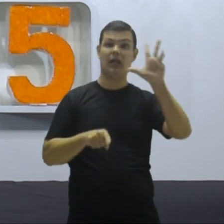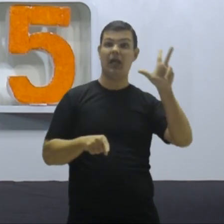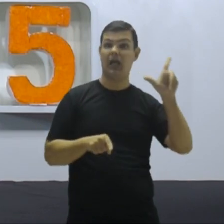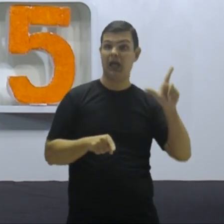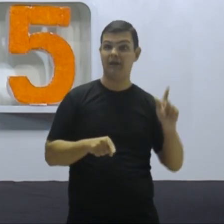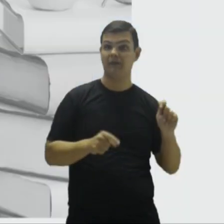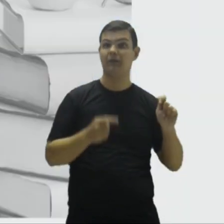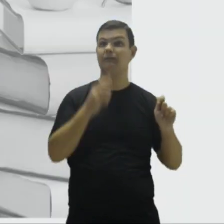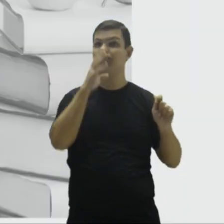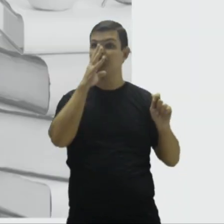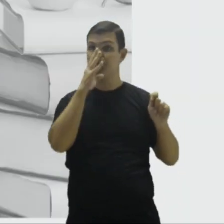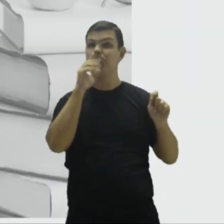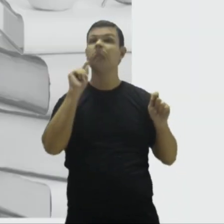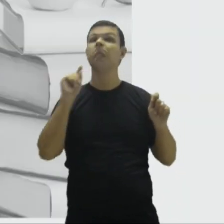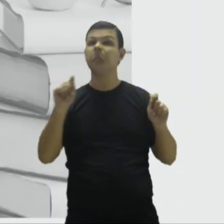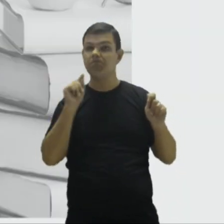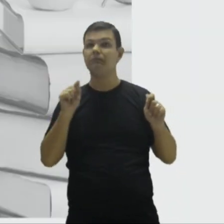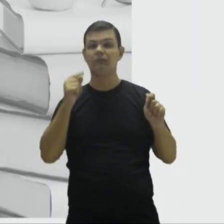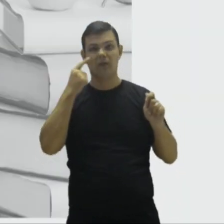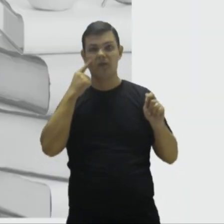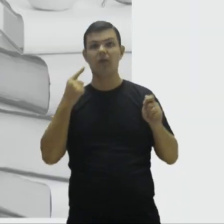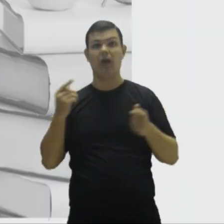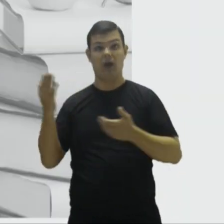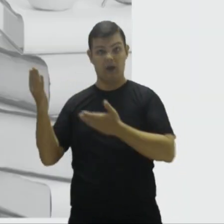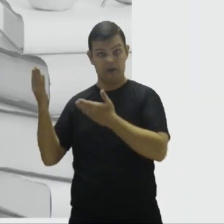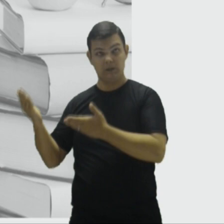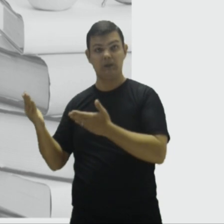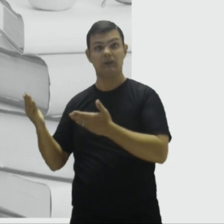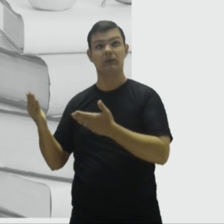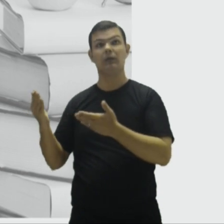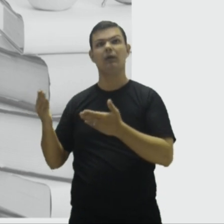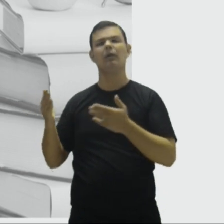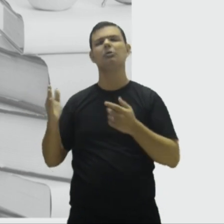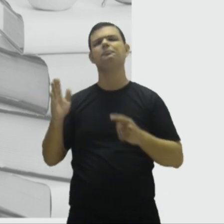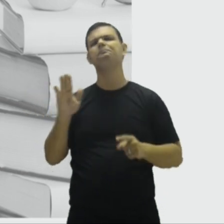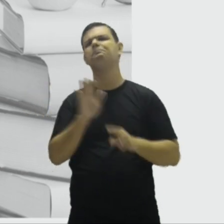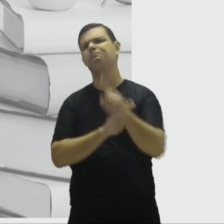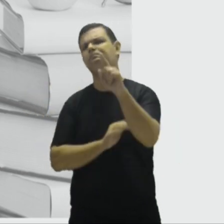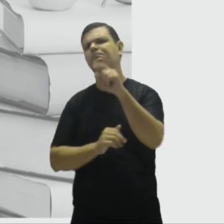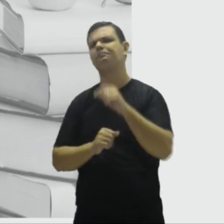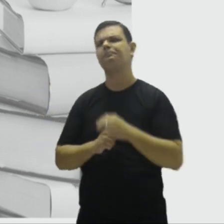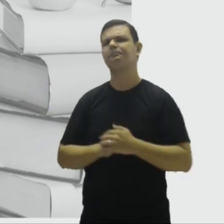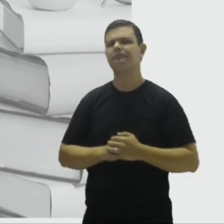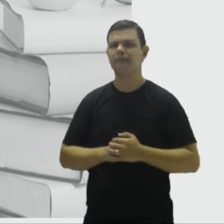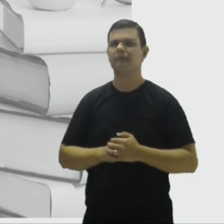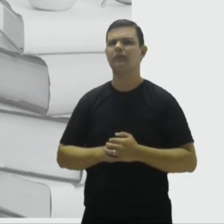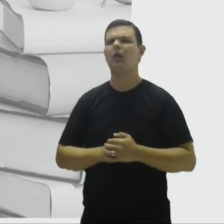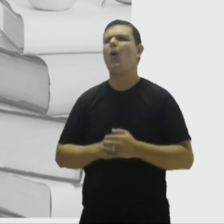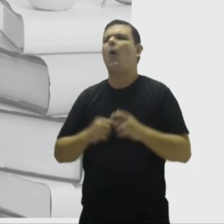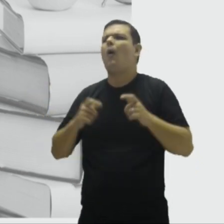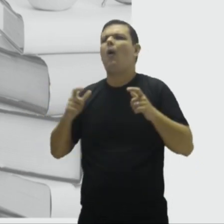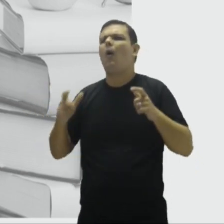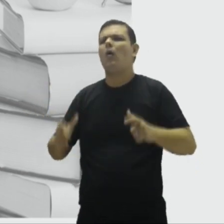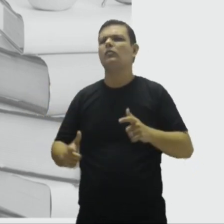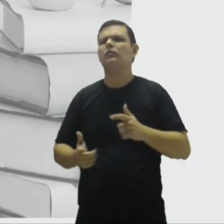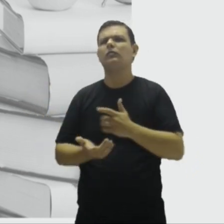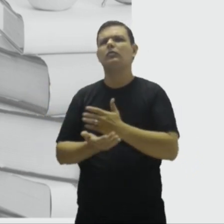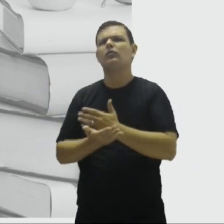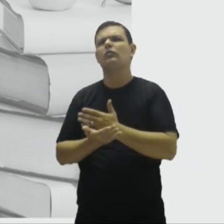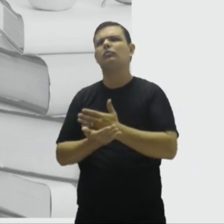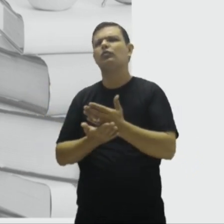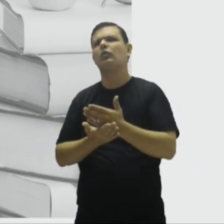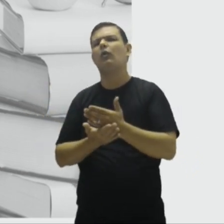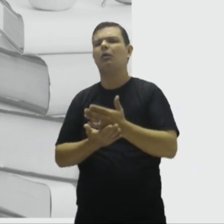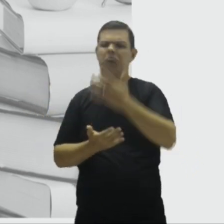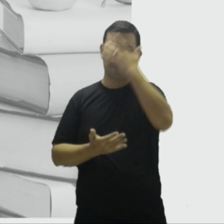que interessante. Preste atenção no slide. Eu faço uma pergunta para vocês. Onde surgiram os primeiros seres